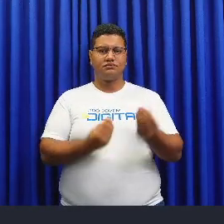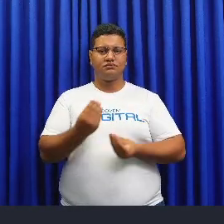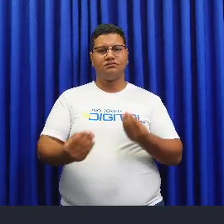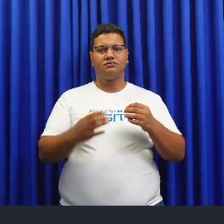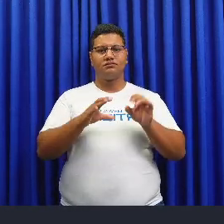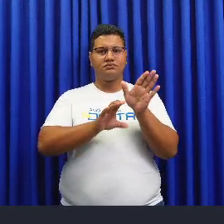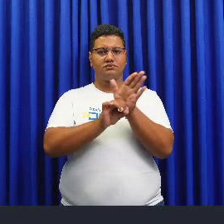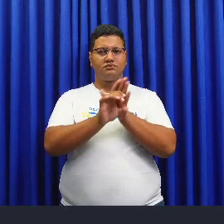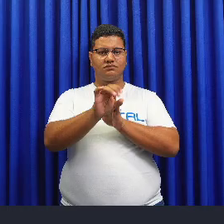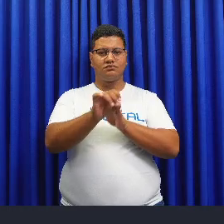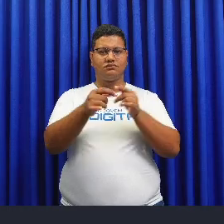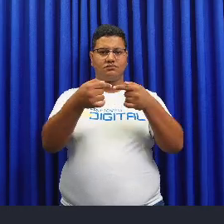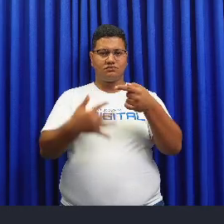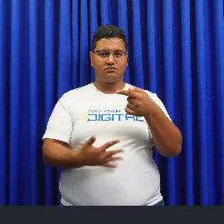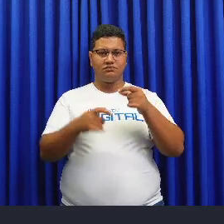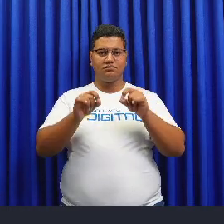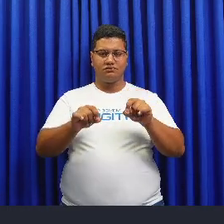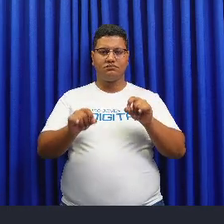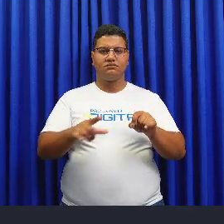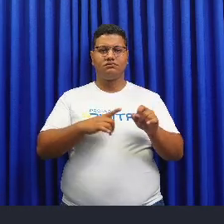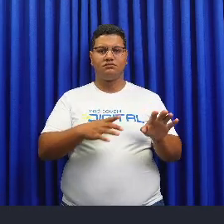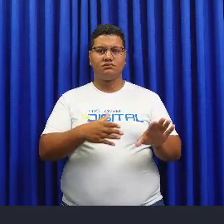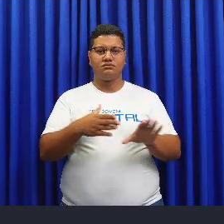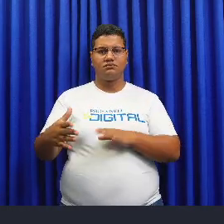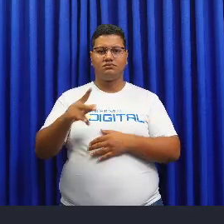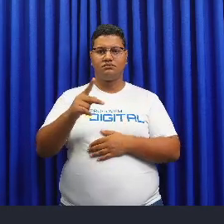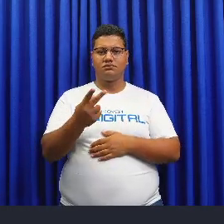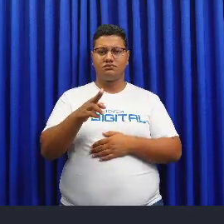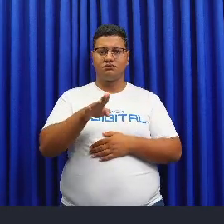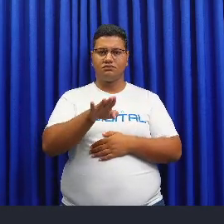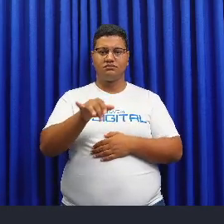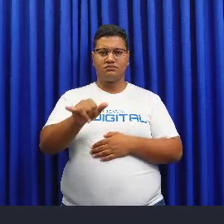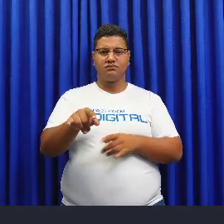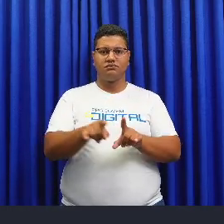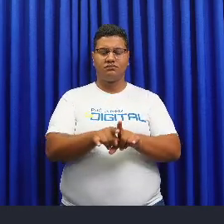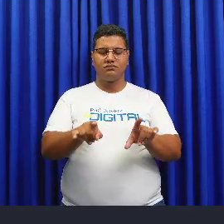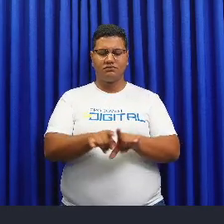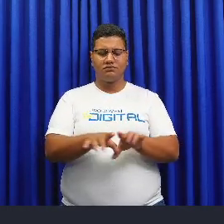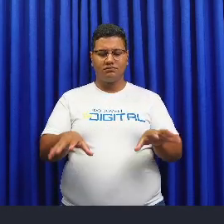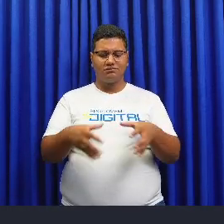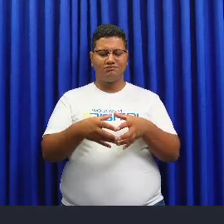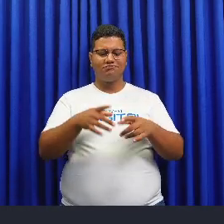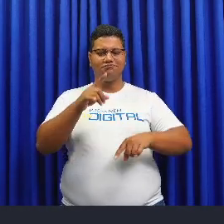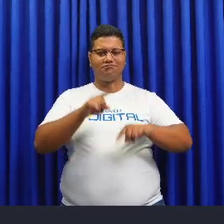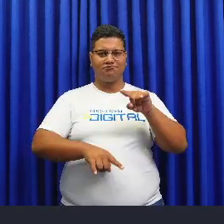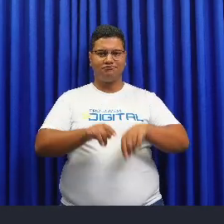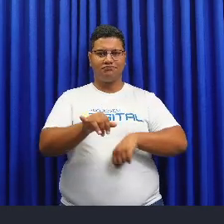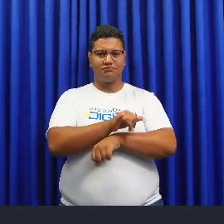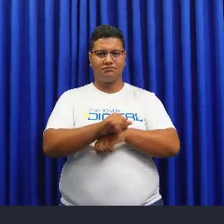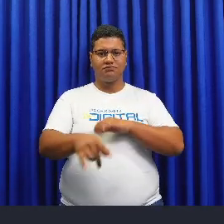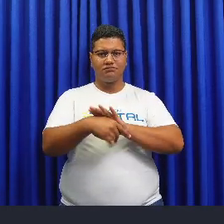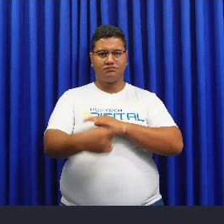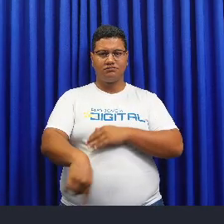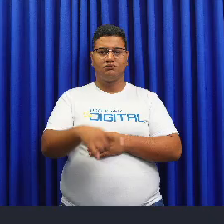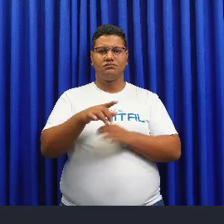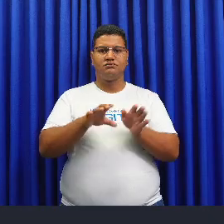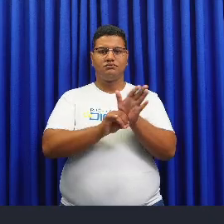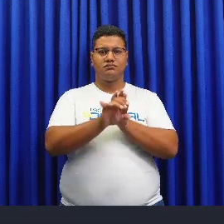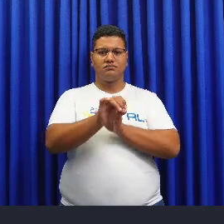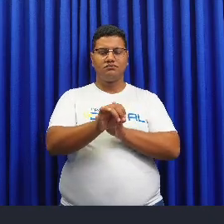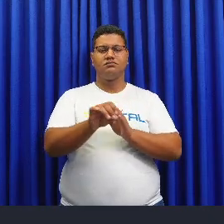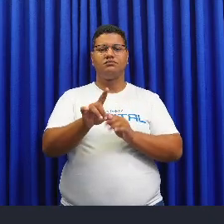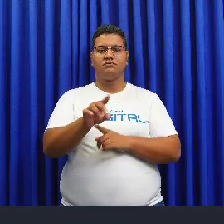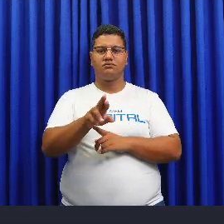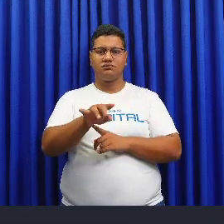pelo Google, né? E tem ali todo o hub do Google, né? Aquele grupo de ferramentas do Google, que é o Google